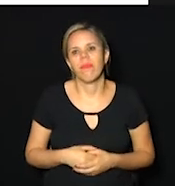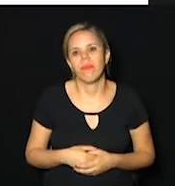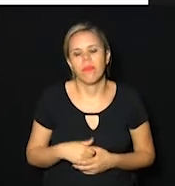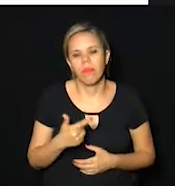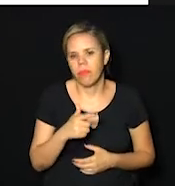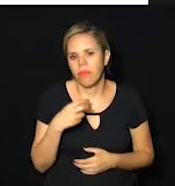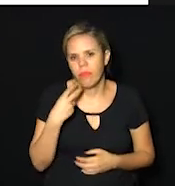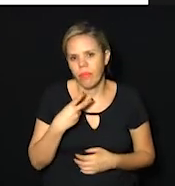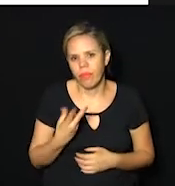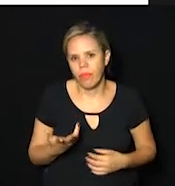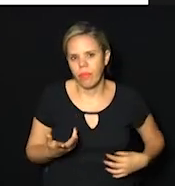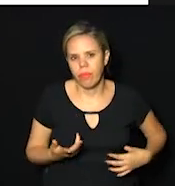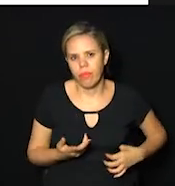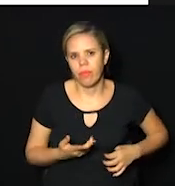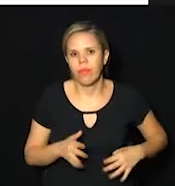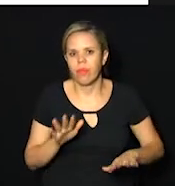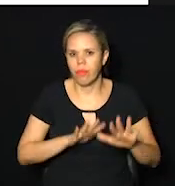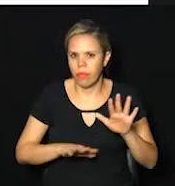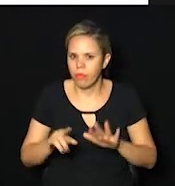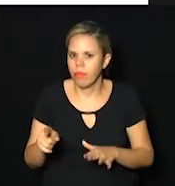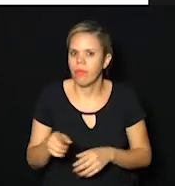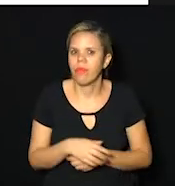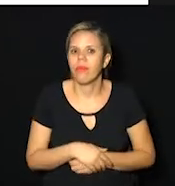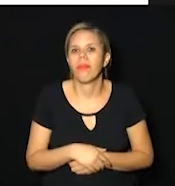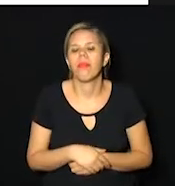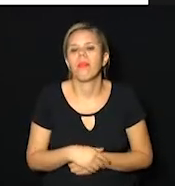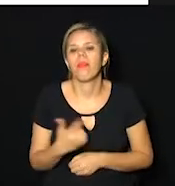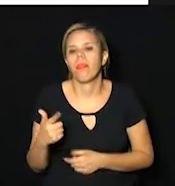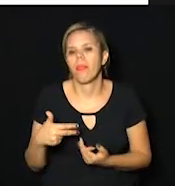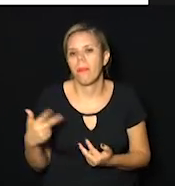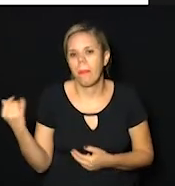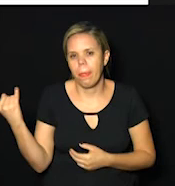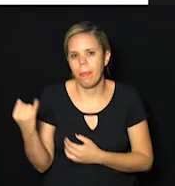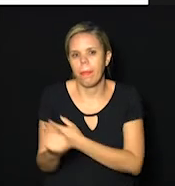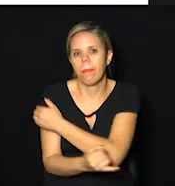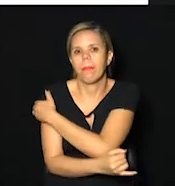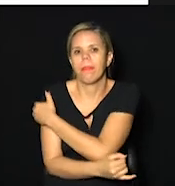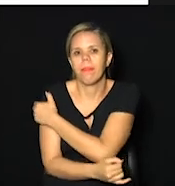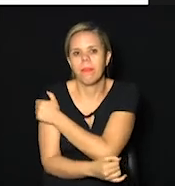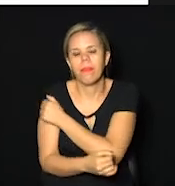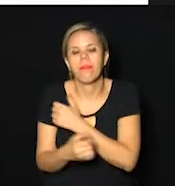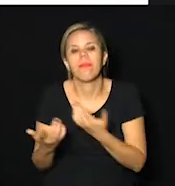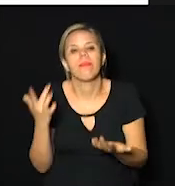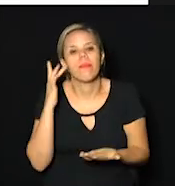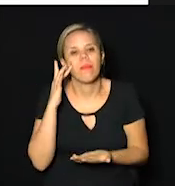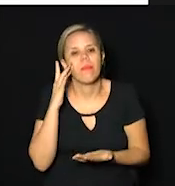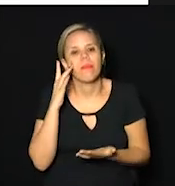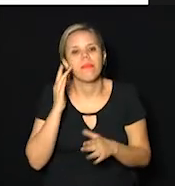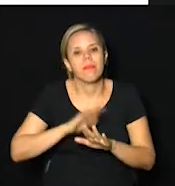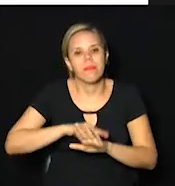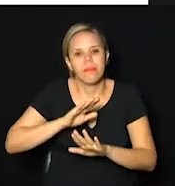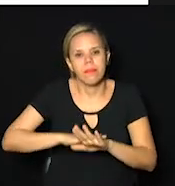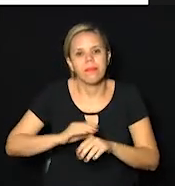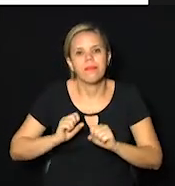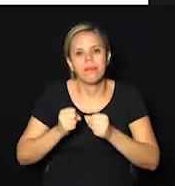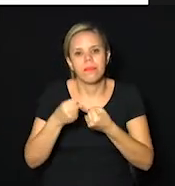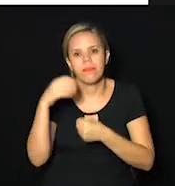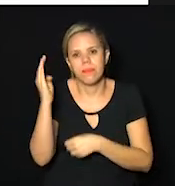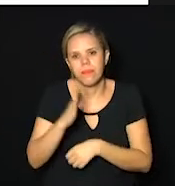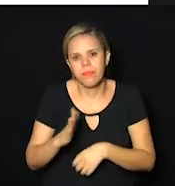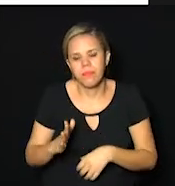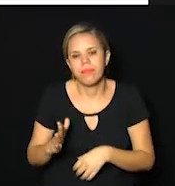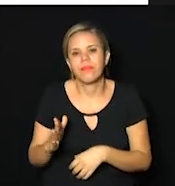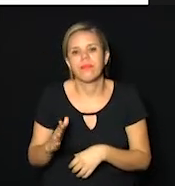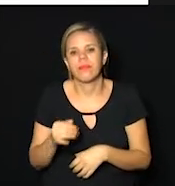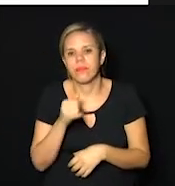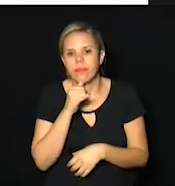vereadores. Então, tomem muito cuidado com isso. Outra coisa importante, gente, vale a pena trazer as ideologias e bandeiras nacionais? Quando eu